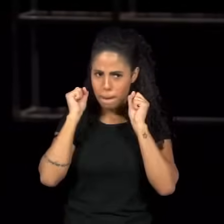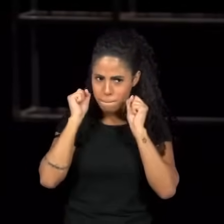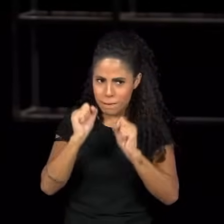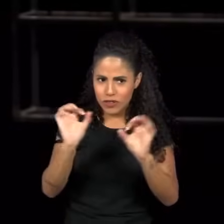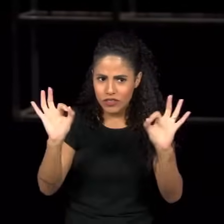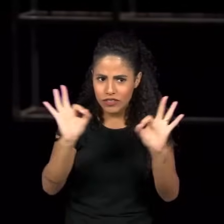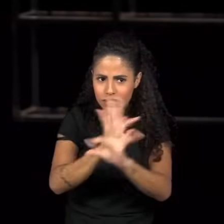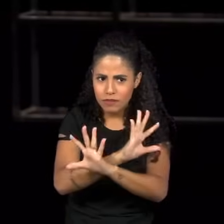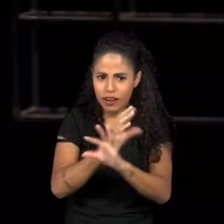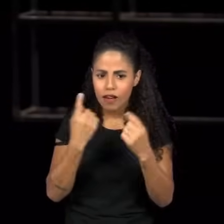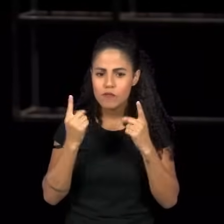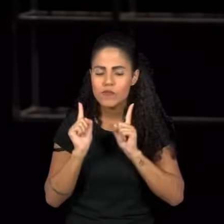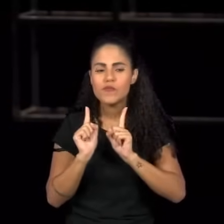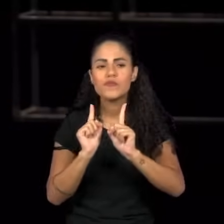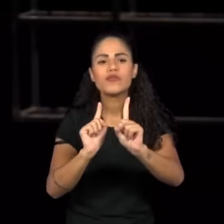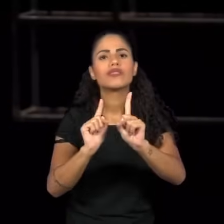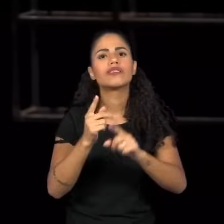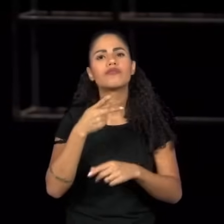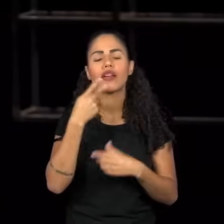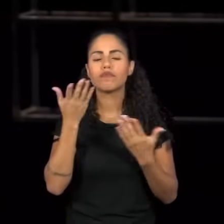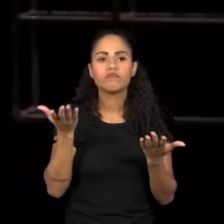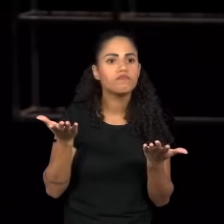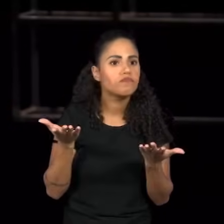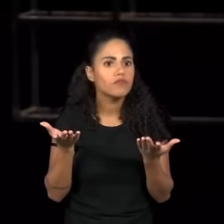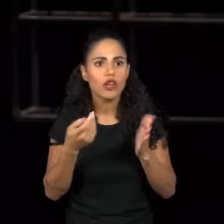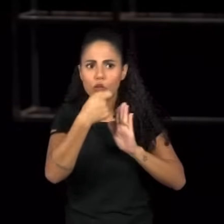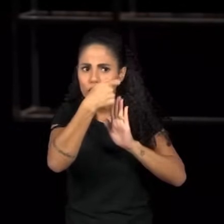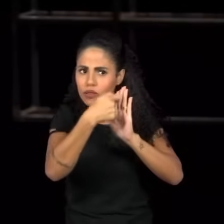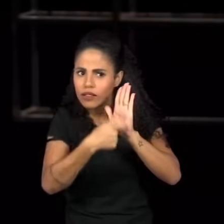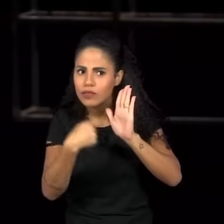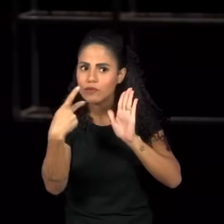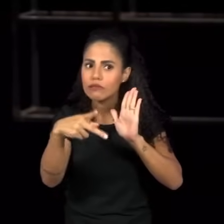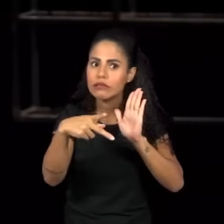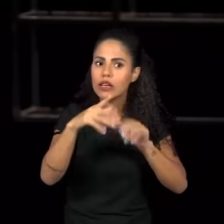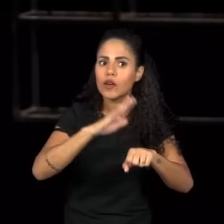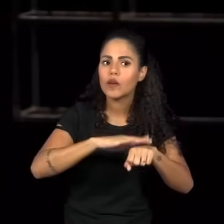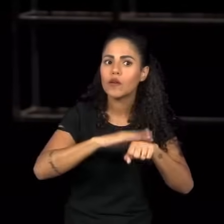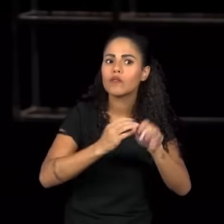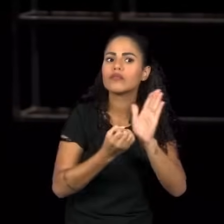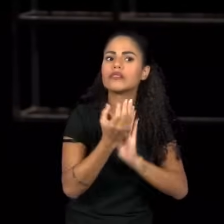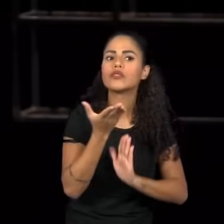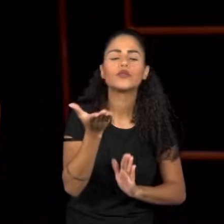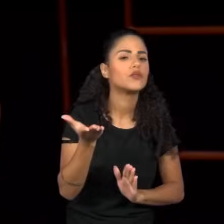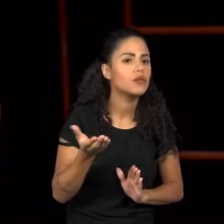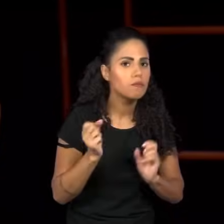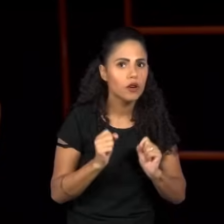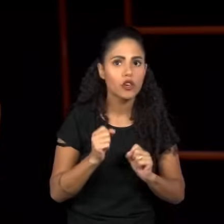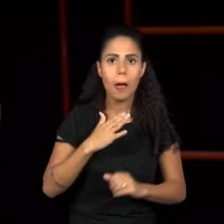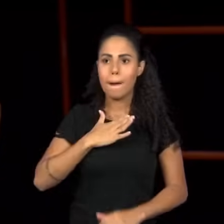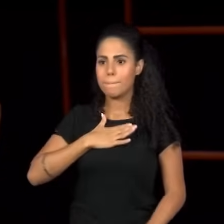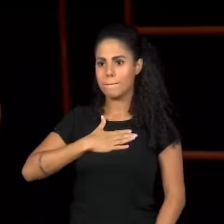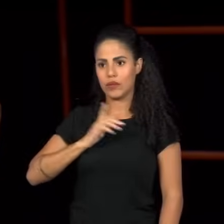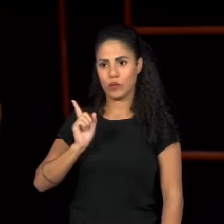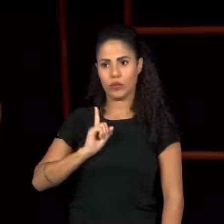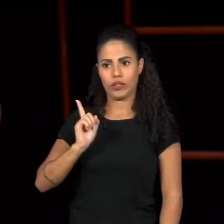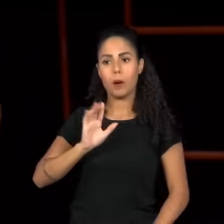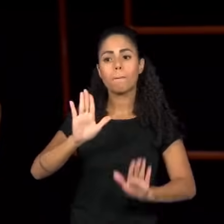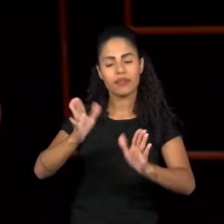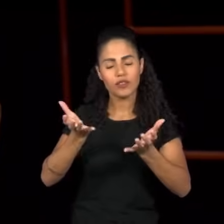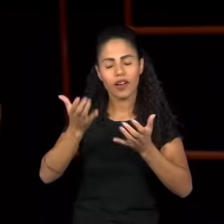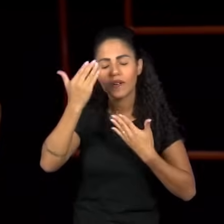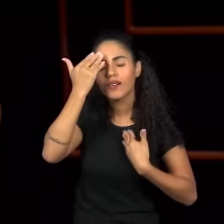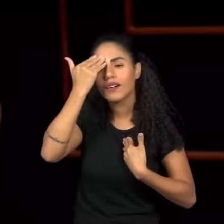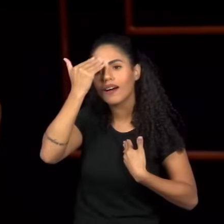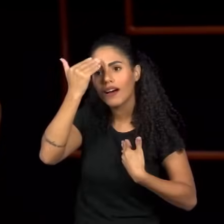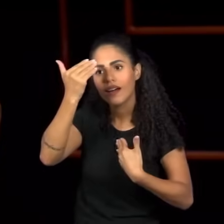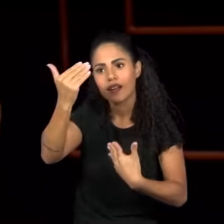o programa com algum texto seu? Meu, não. Primeiro, quero agradecer muito a